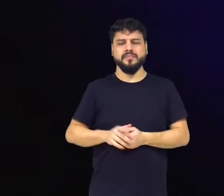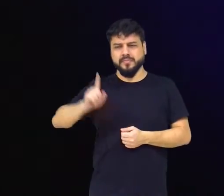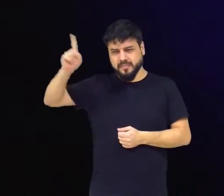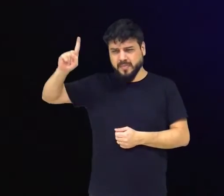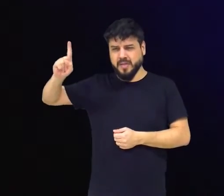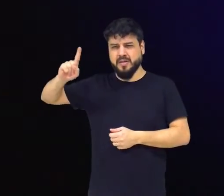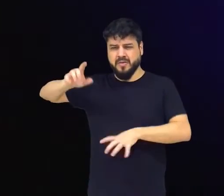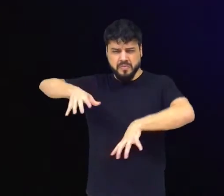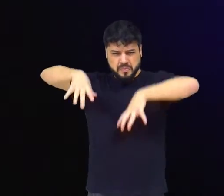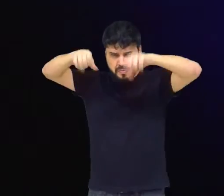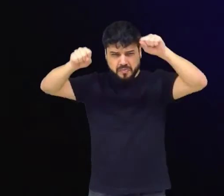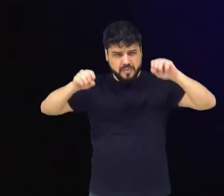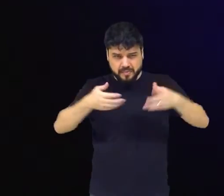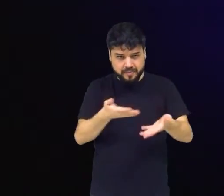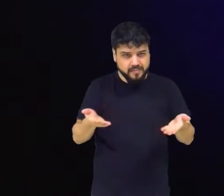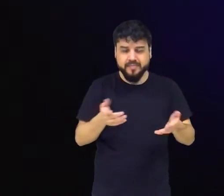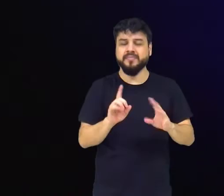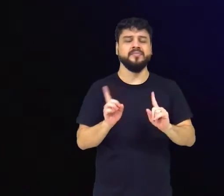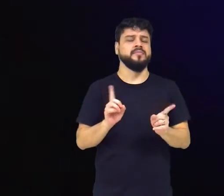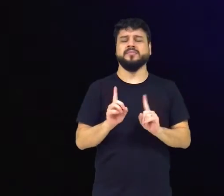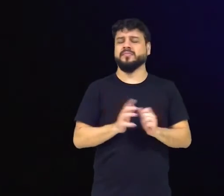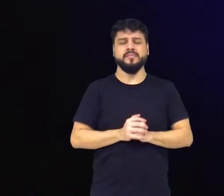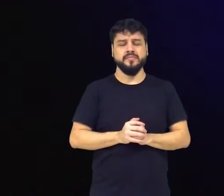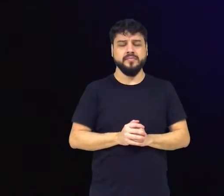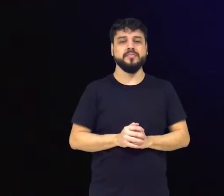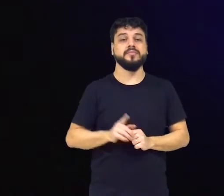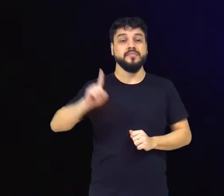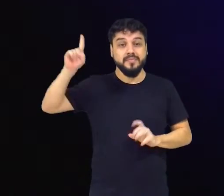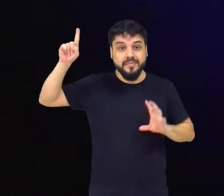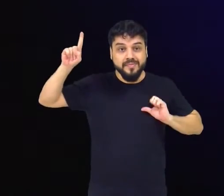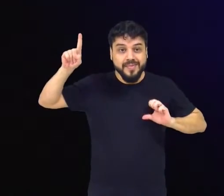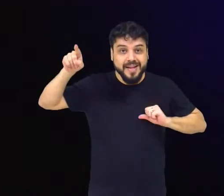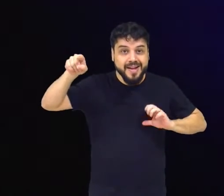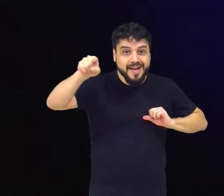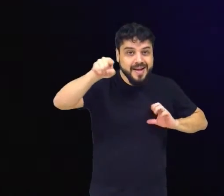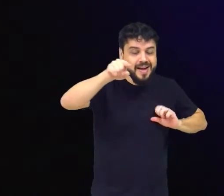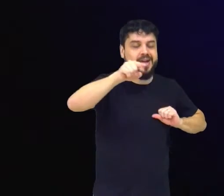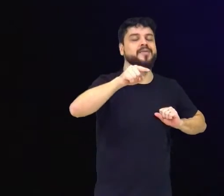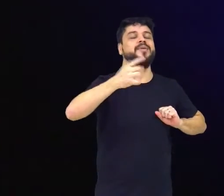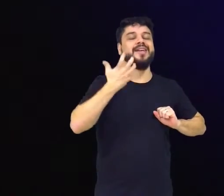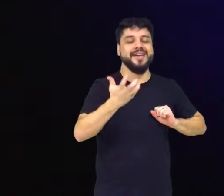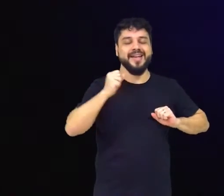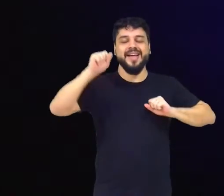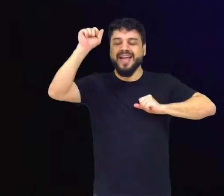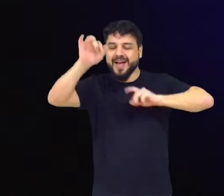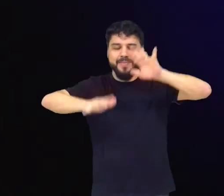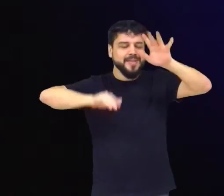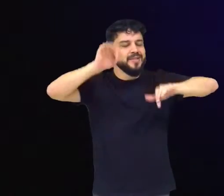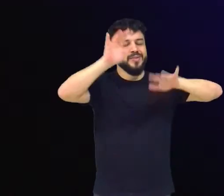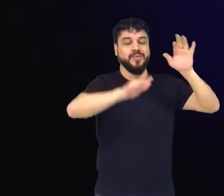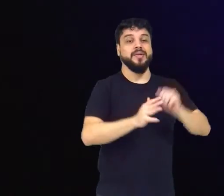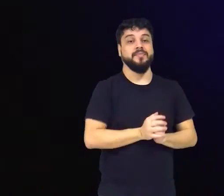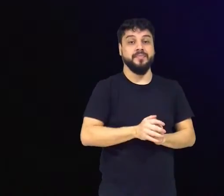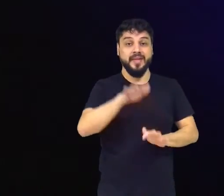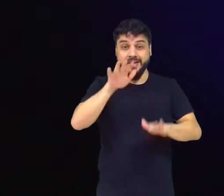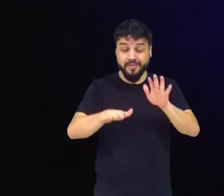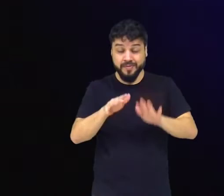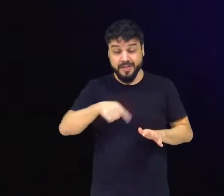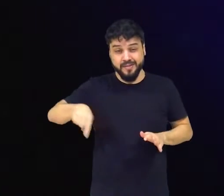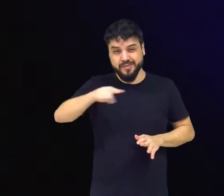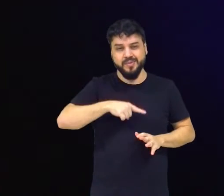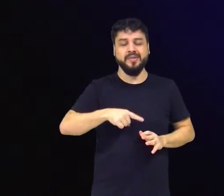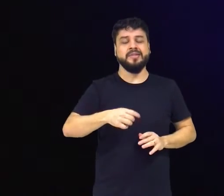filhos, pois Ele os ama e quer derramar o seu perdão. As mãos do Senhor podem ser pesadas para a disciplina,